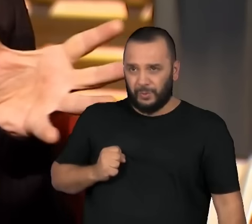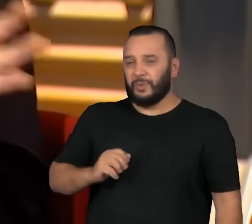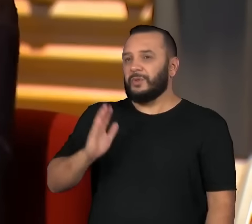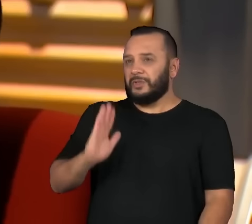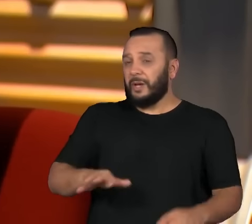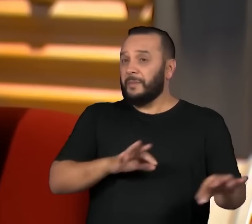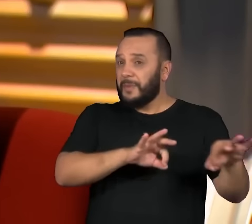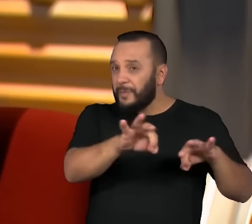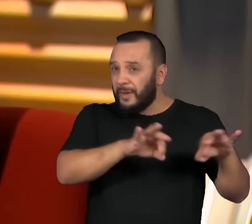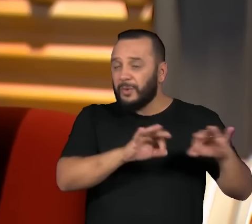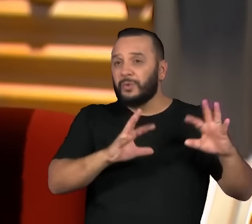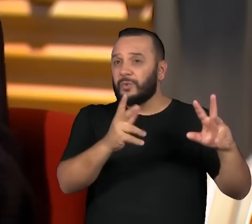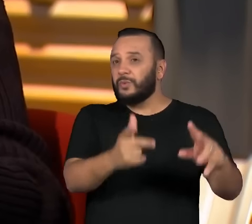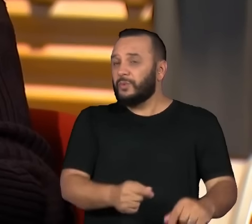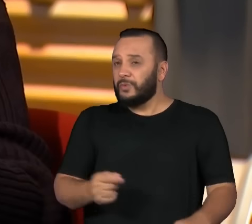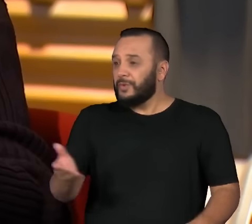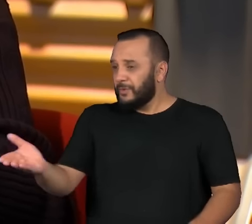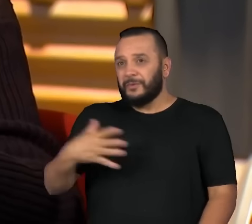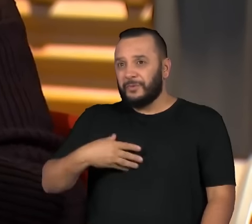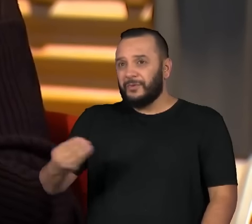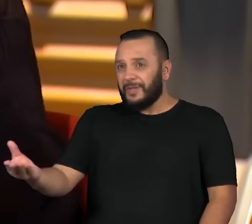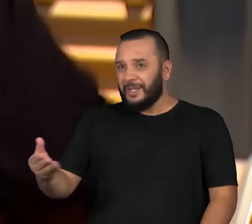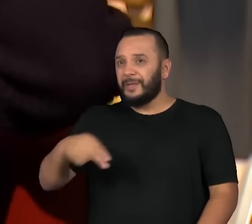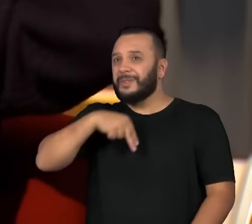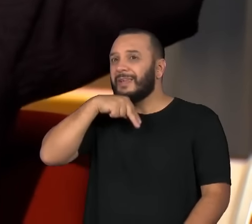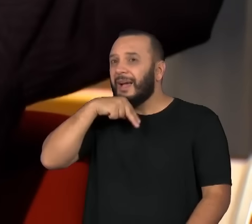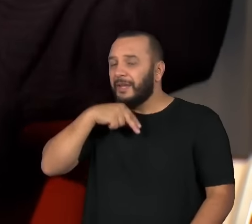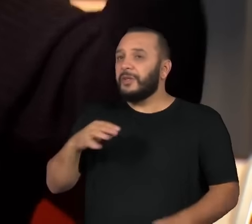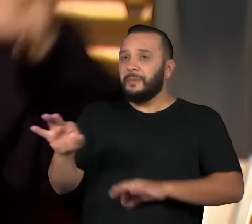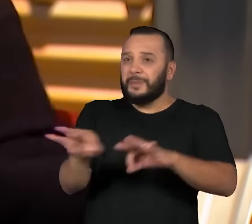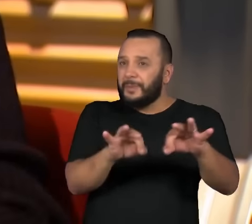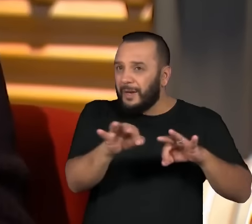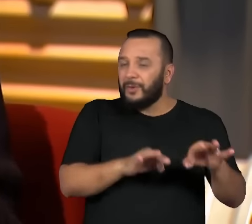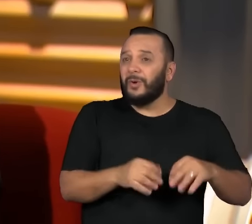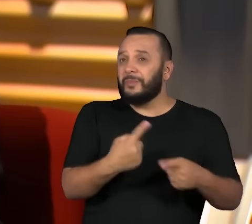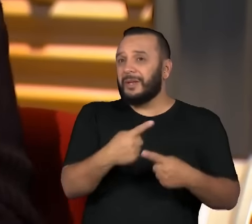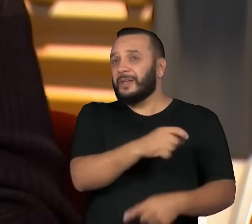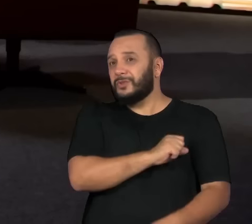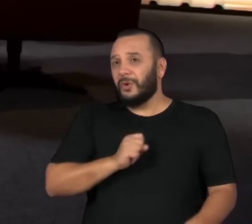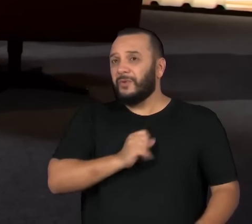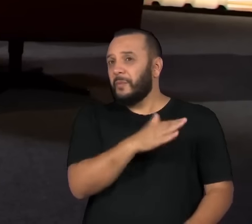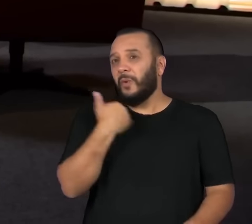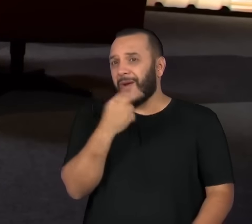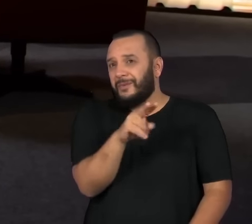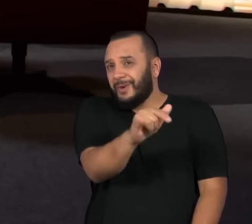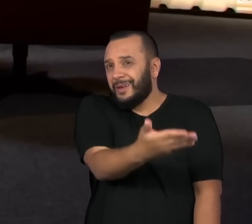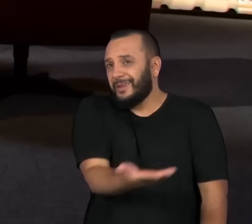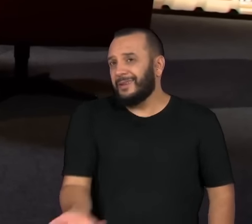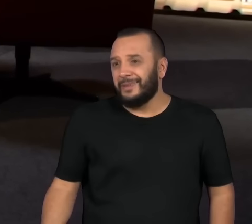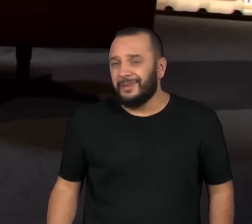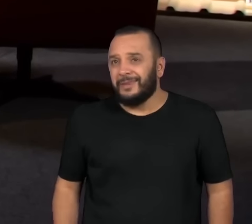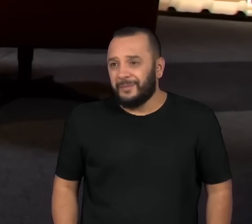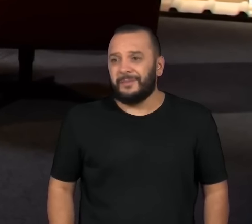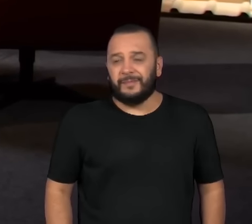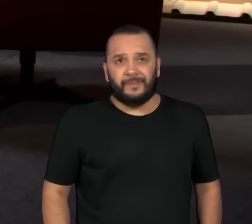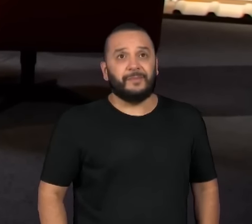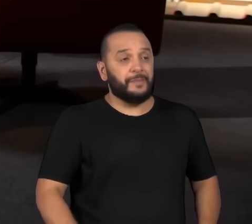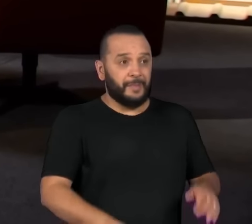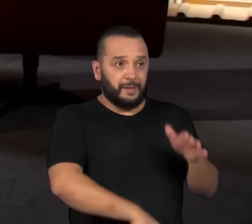tudo para os meus filhos, para os netos, Sei. entendeu? Isso é uma evolução A fantástica, né? primeira vez que eu tive